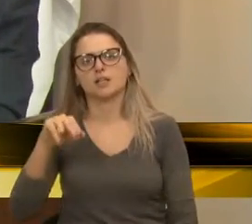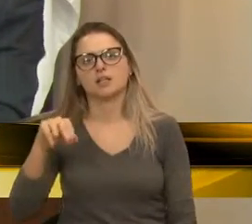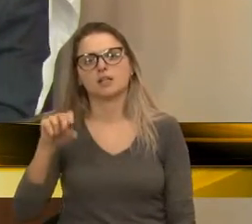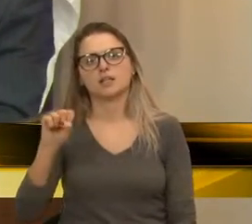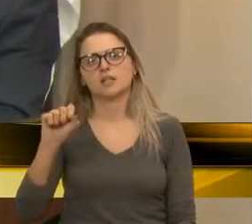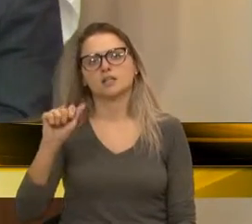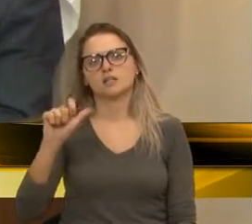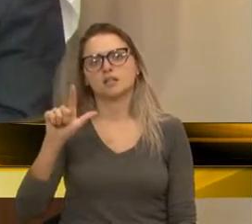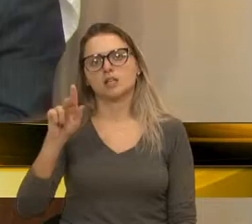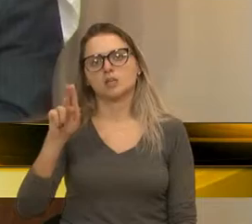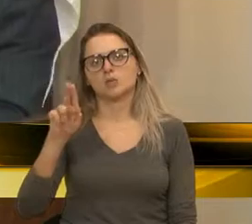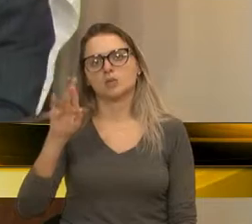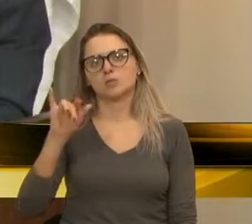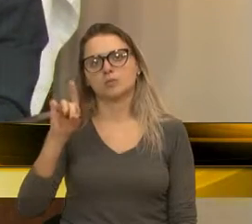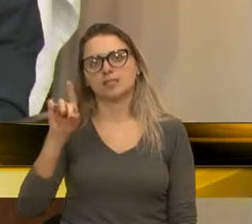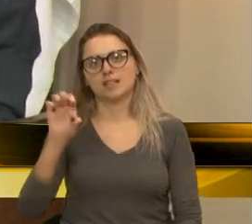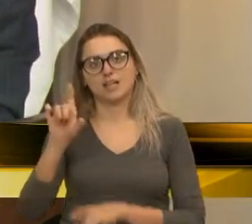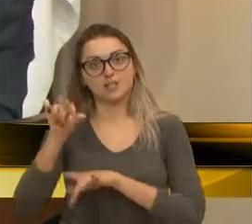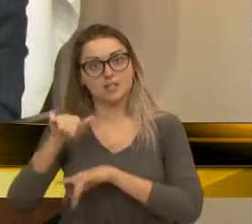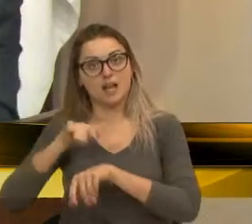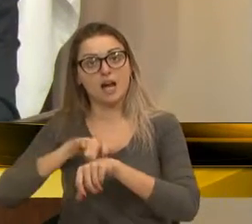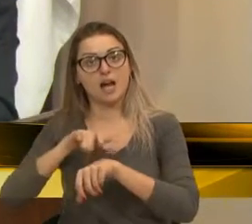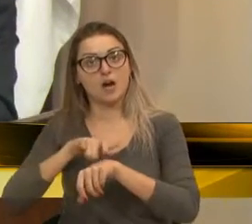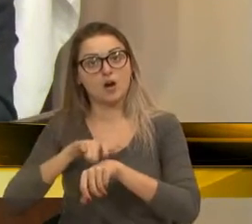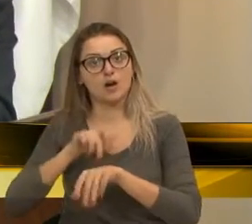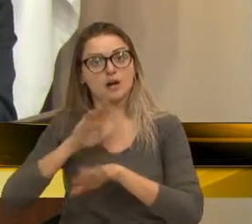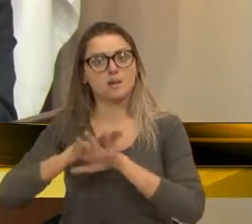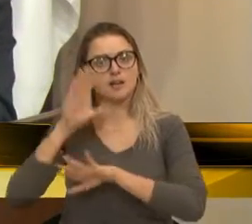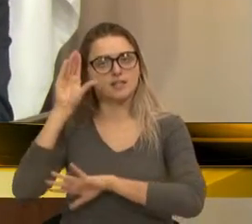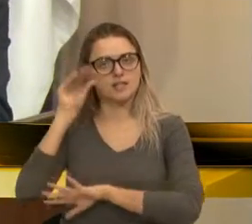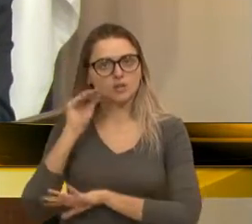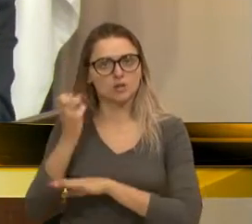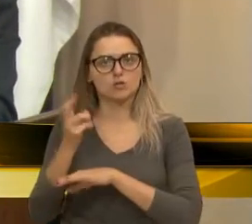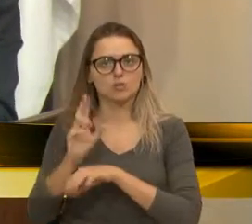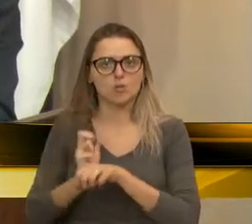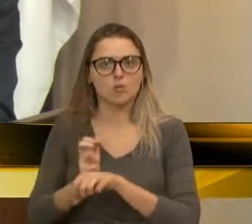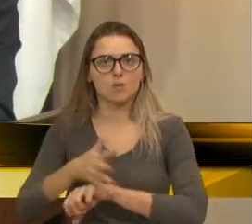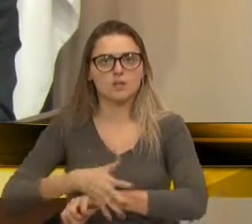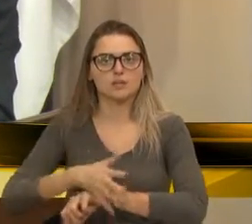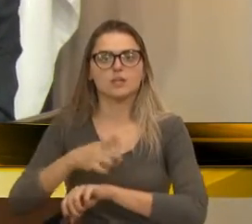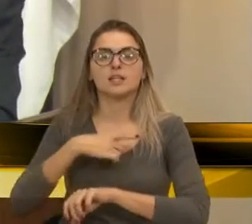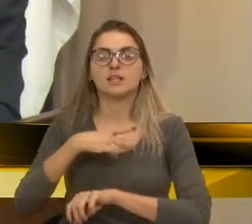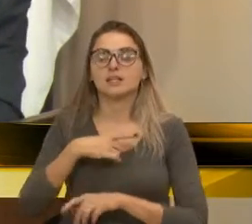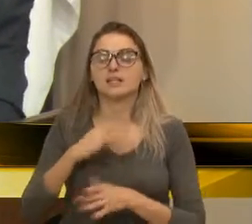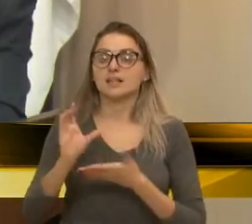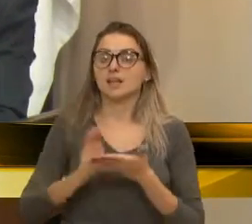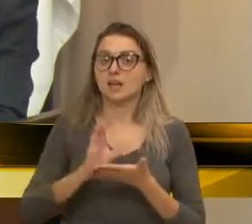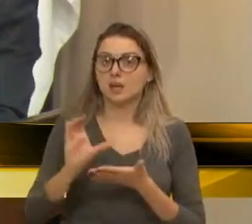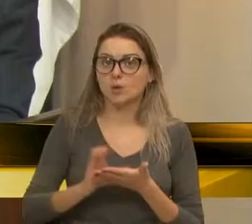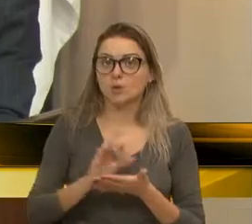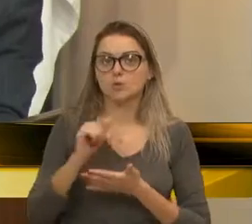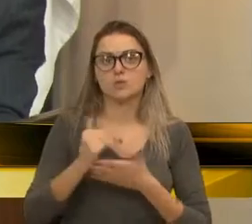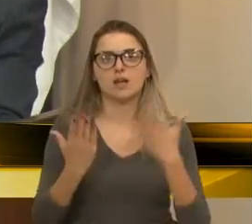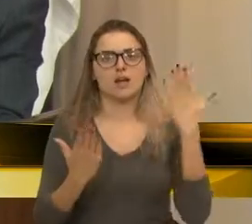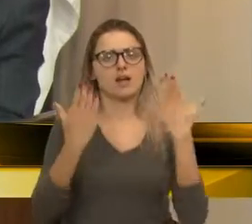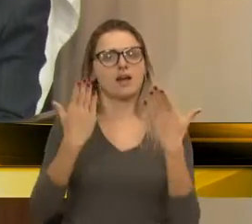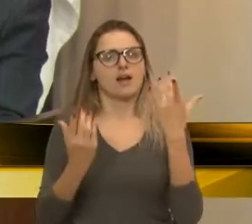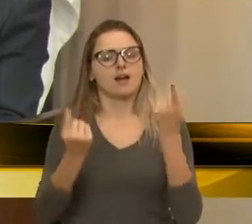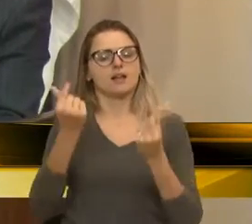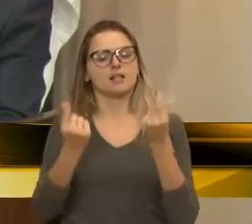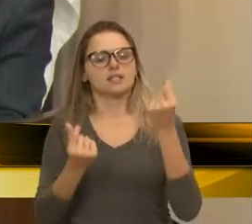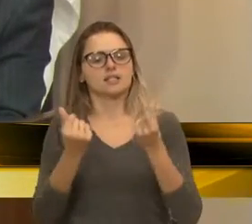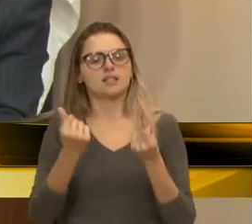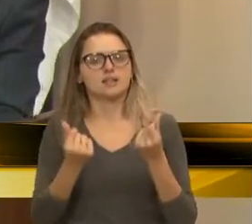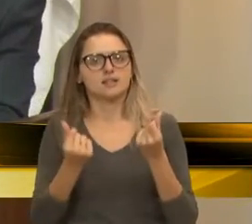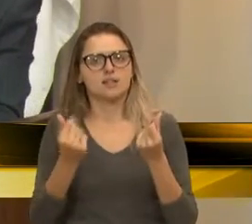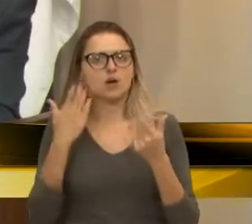projeto, bem como daquilo que é muito importante, que envolve recursos vultosos, que são as licitações, os